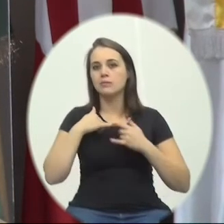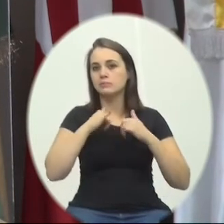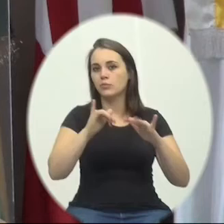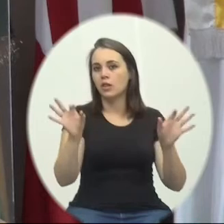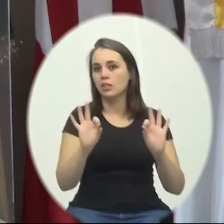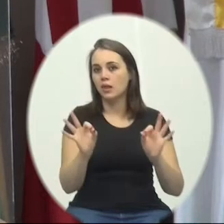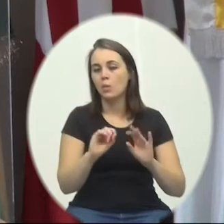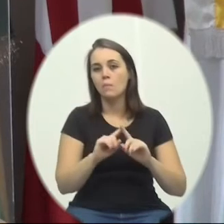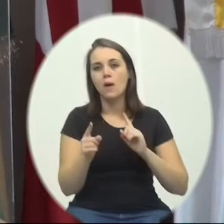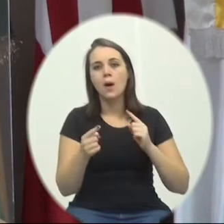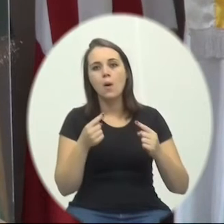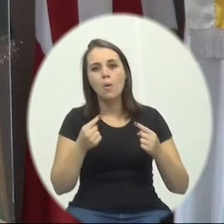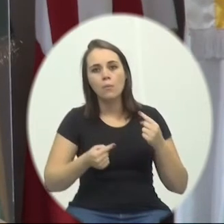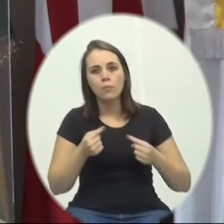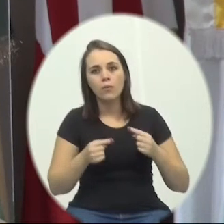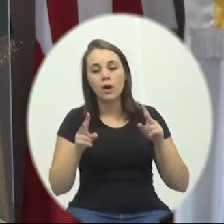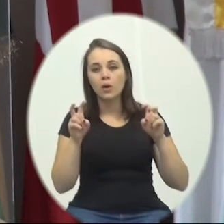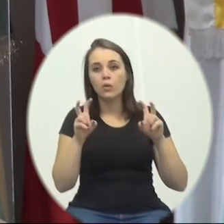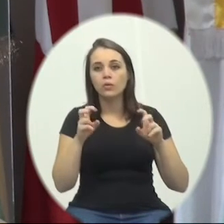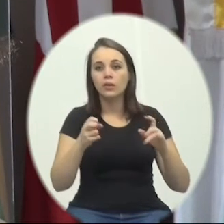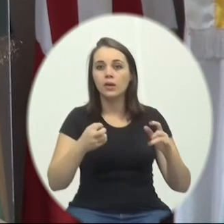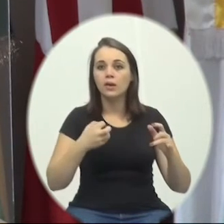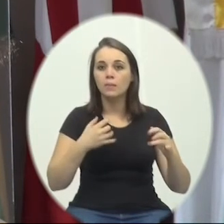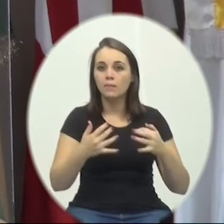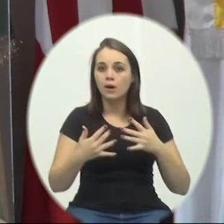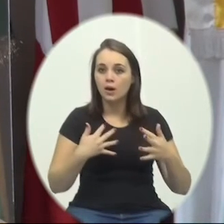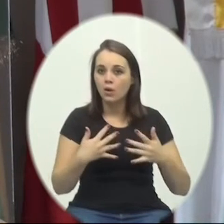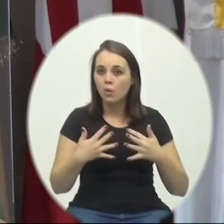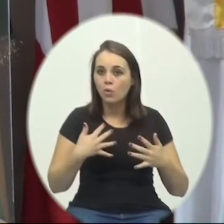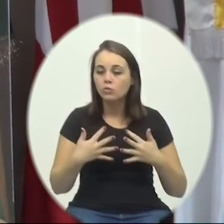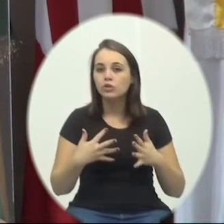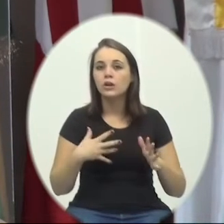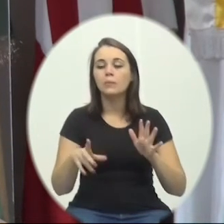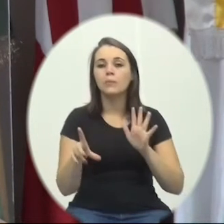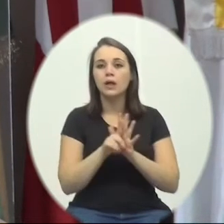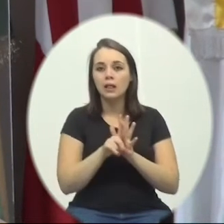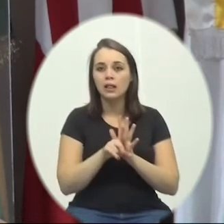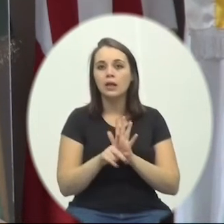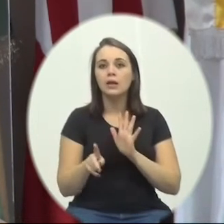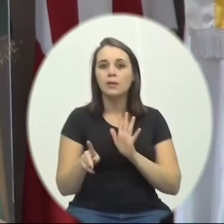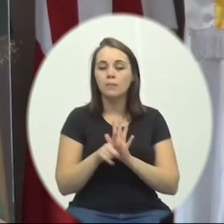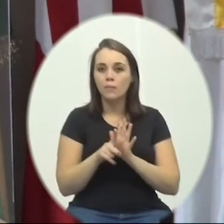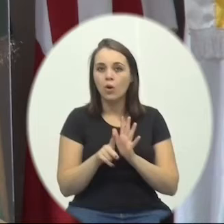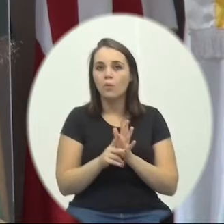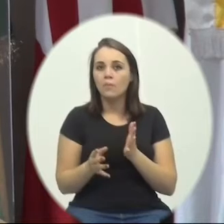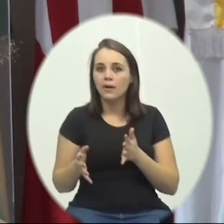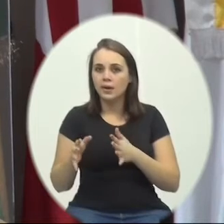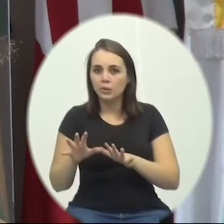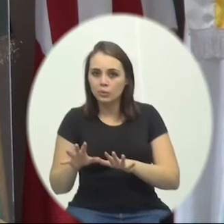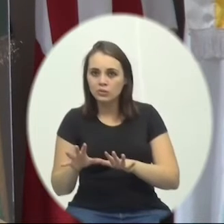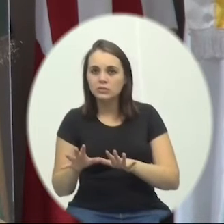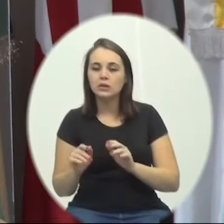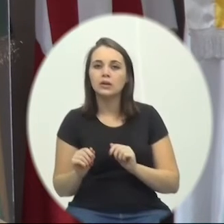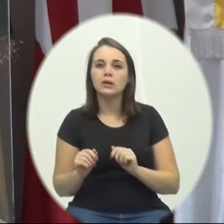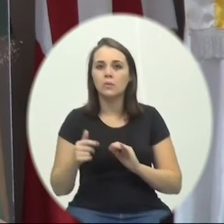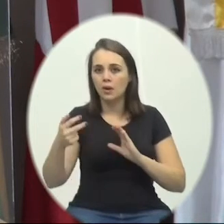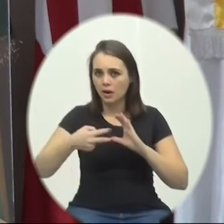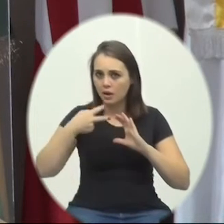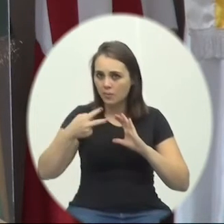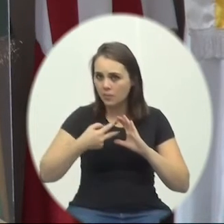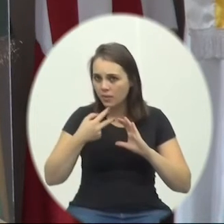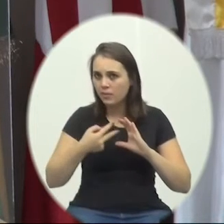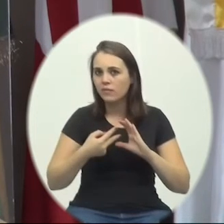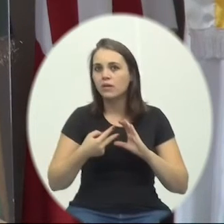mas um bate-papo falando sobre autismo, né, sobre as leis que tratam da inclusão, as leis que tratam... Essa casa, inúmeras